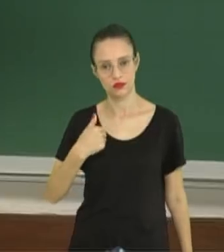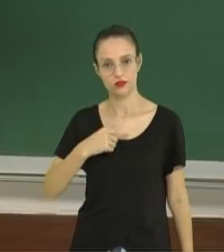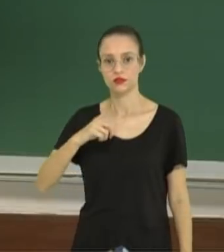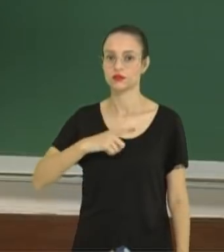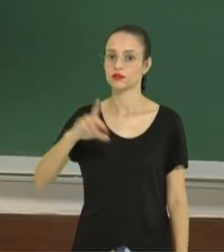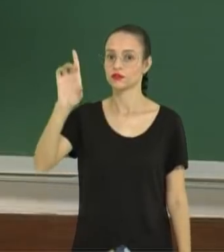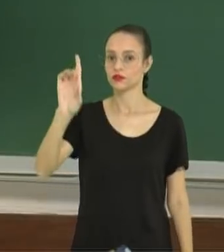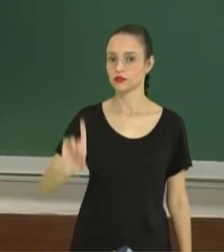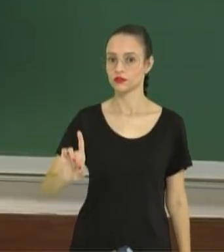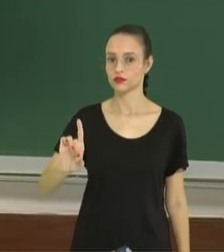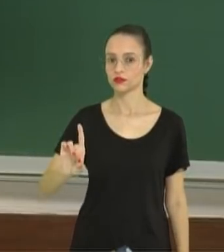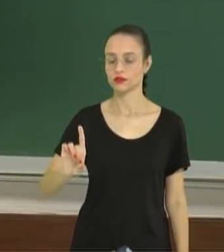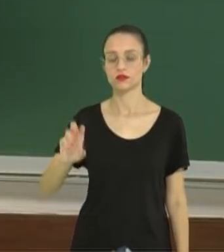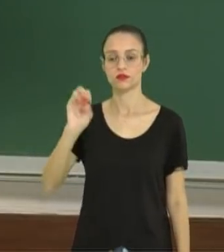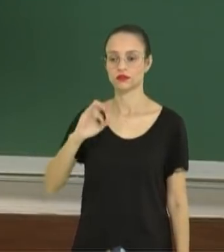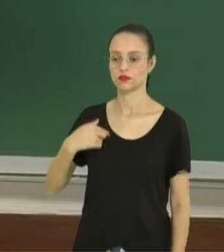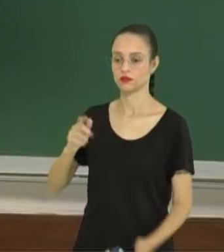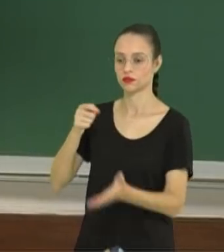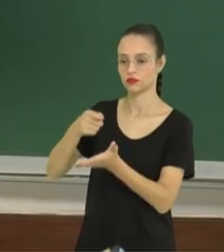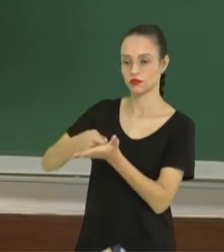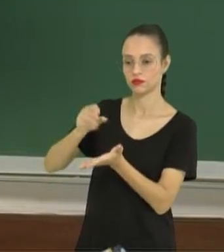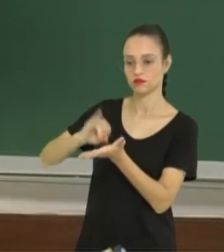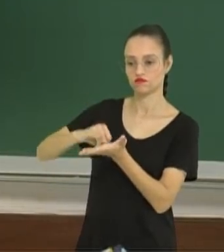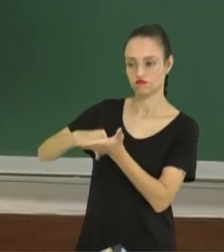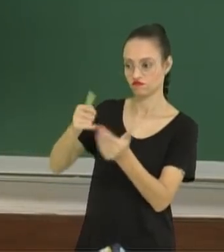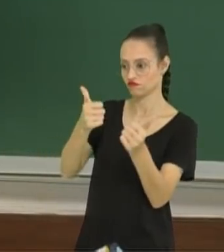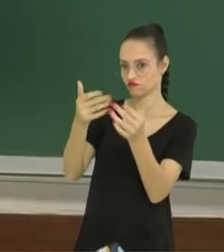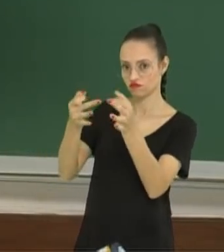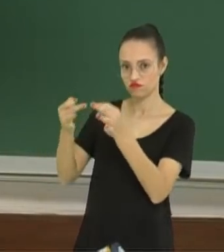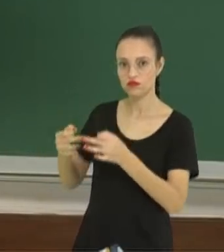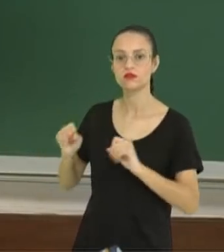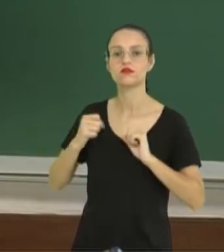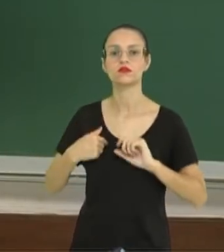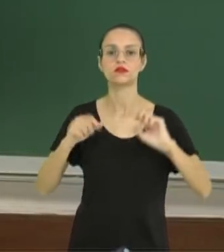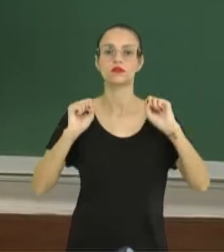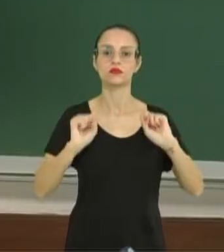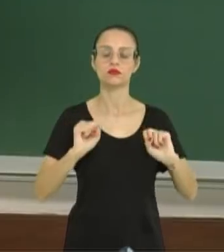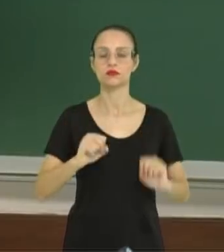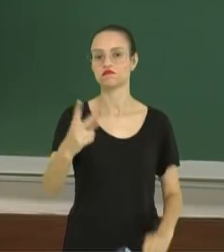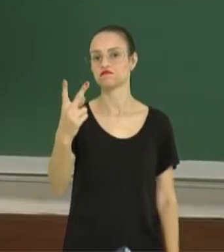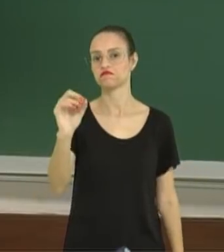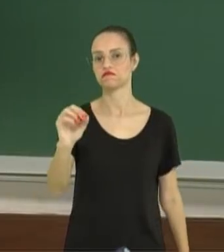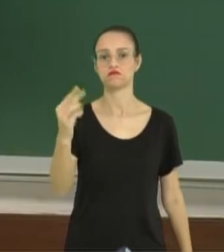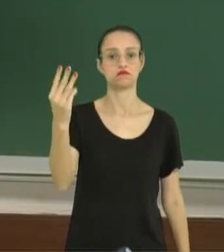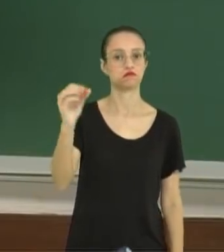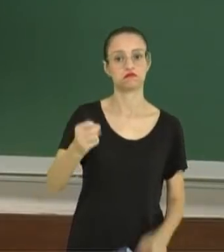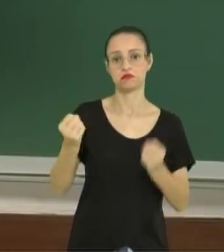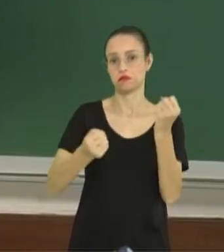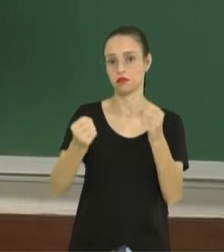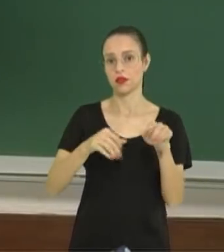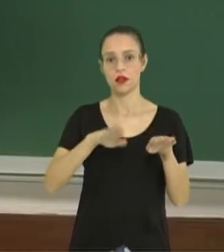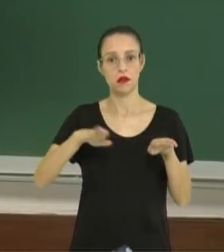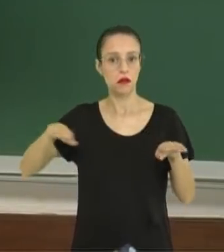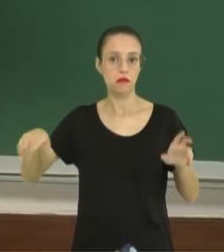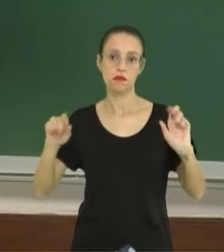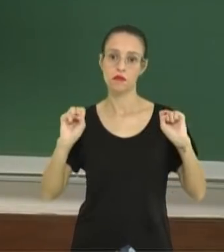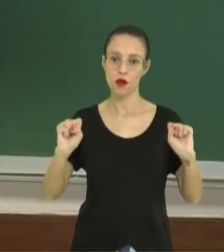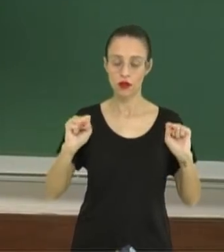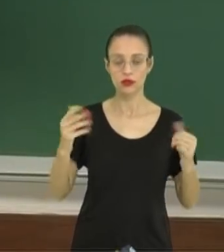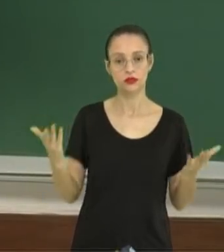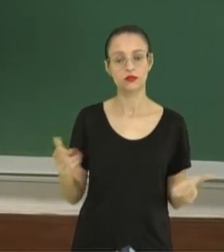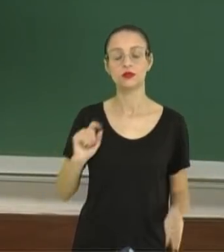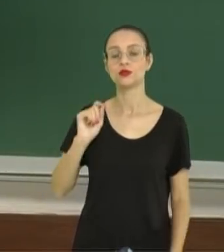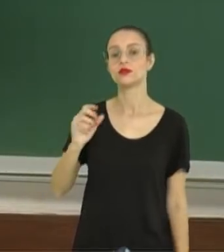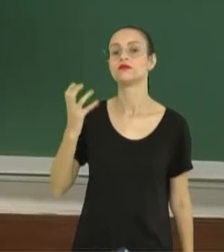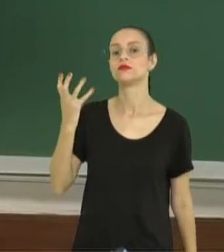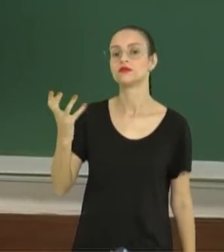direito, desde que eu pague meus impostos direitinho, tudo bonitinho, eu posso ter 20, 30 carros, se eu quiser, né? Posso ter o que